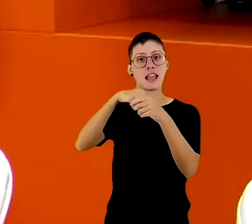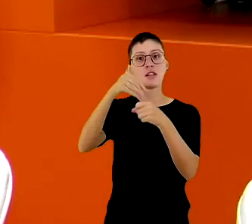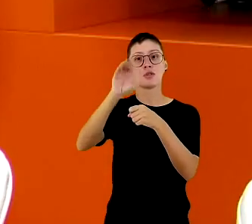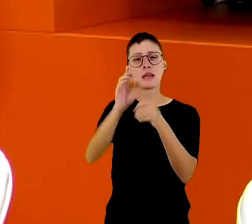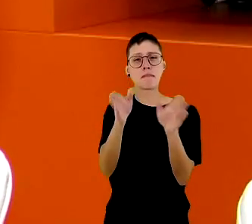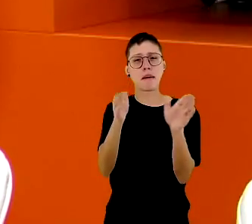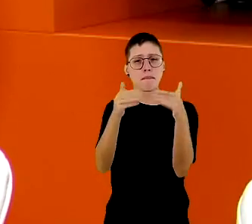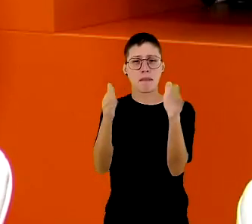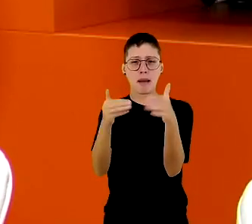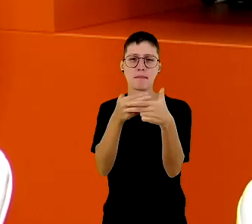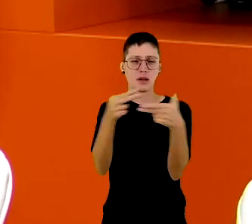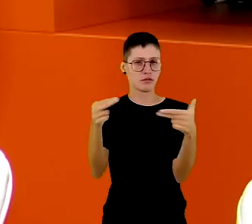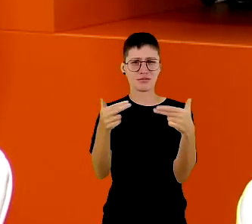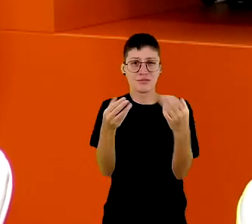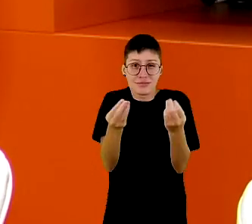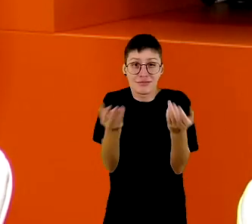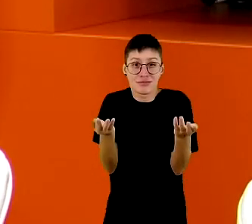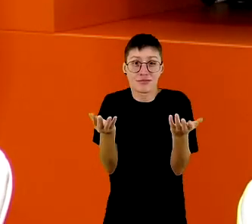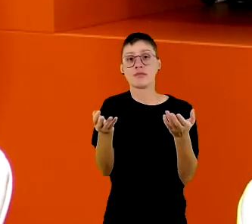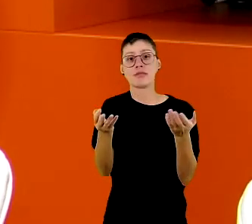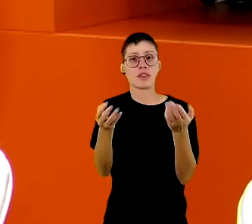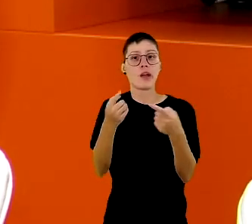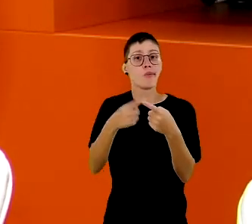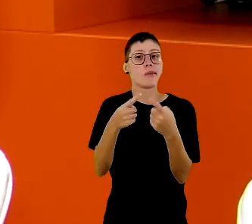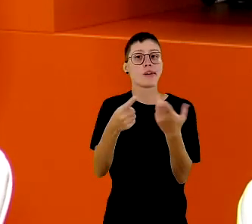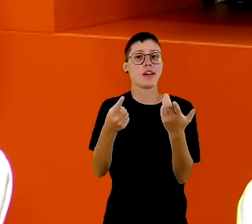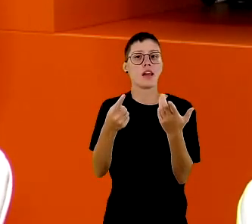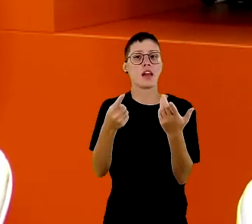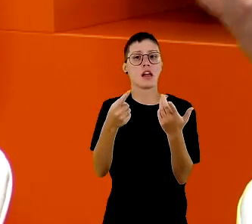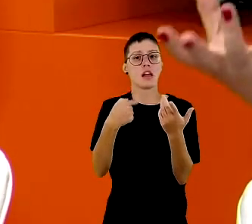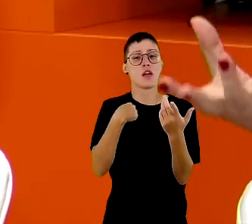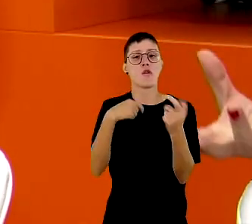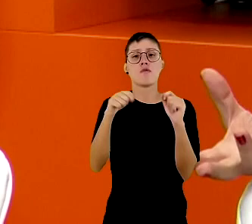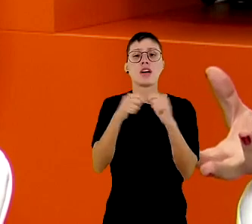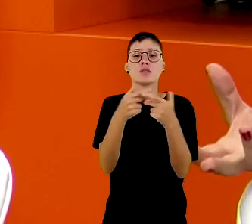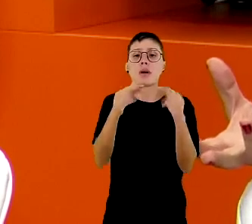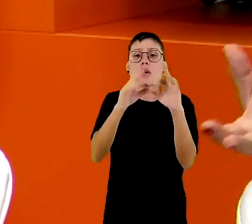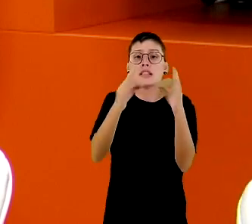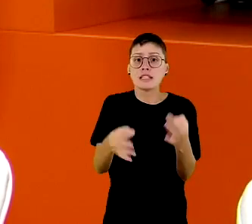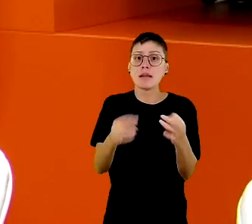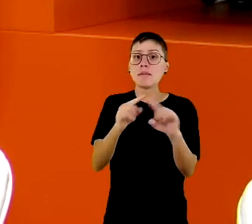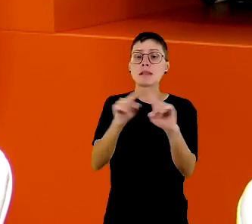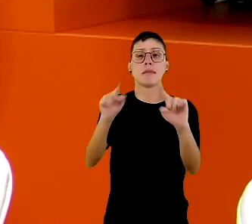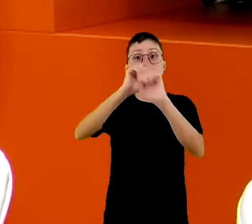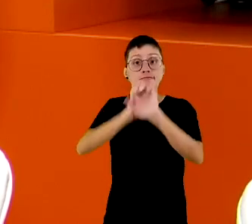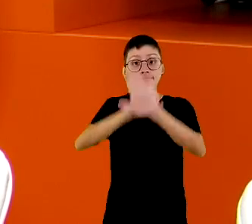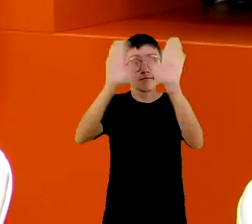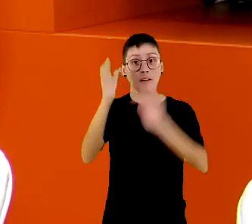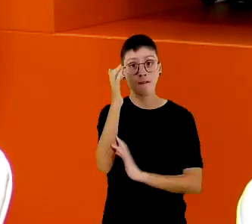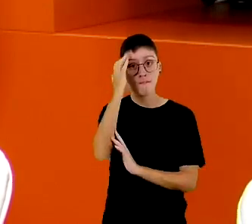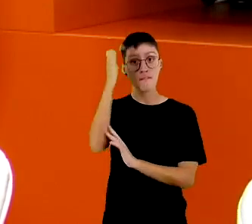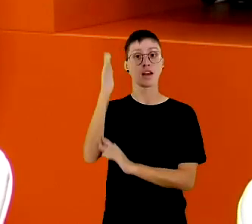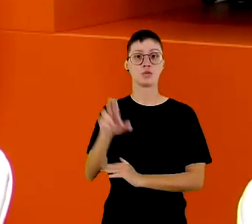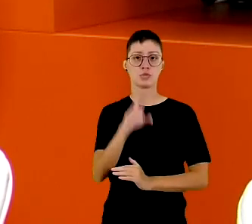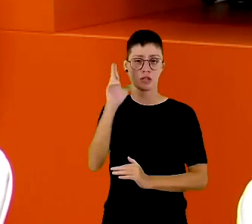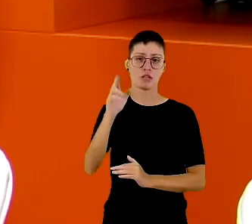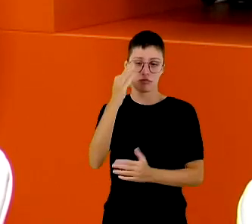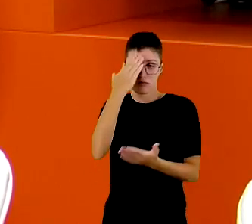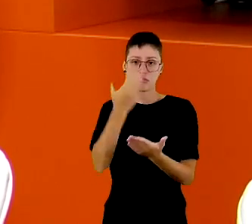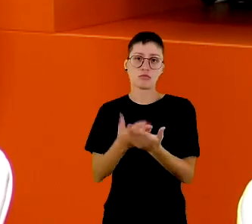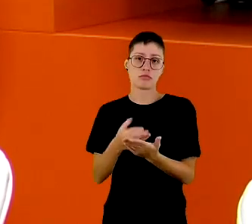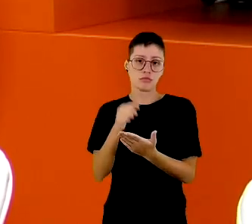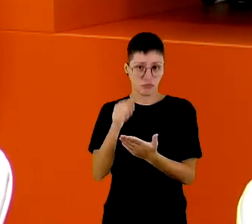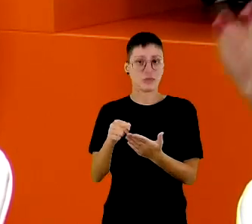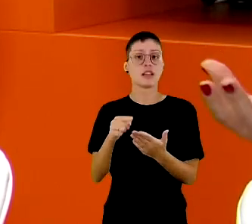Né? Por que eu não posso fazer o menos, mas de uma forma muito mais clara? E eu acho que é isso, né? Para os